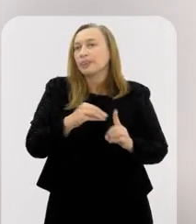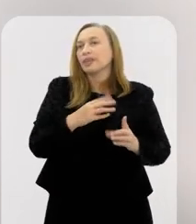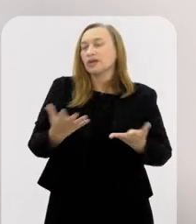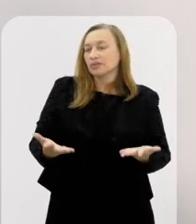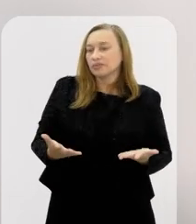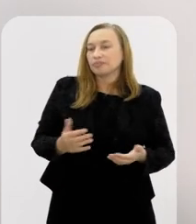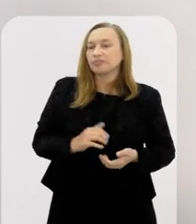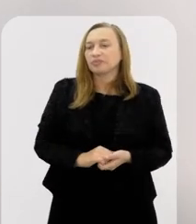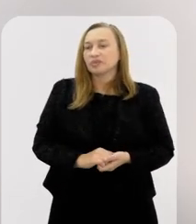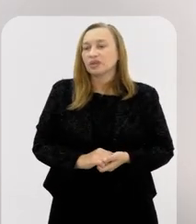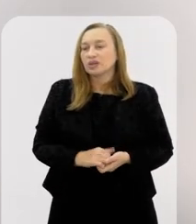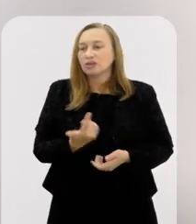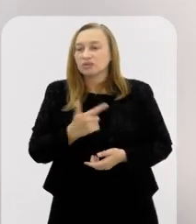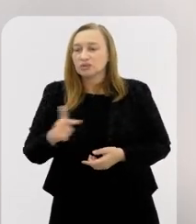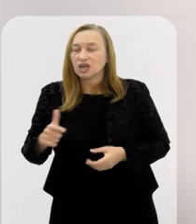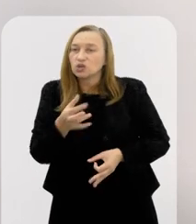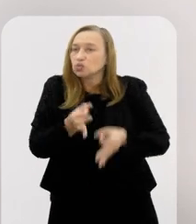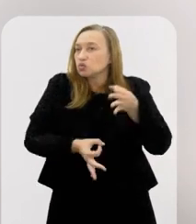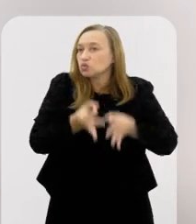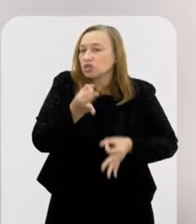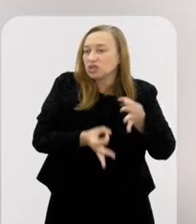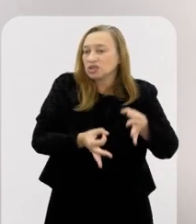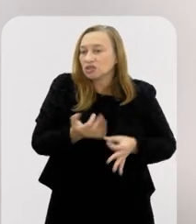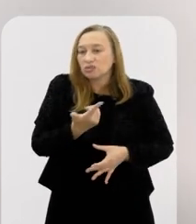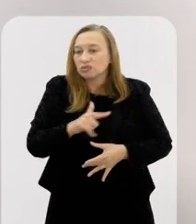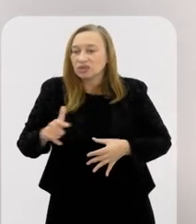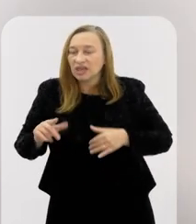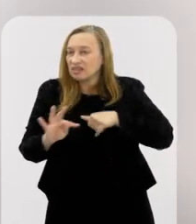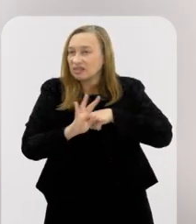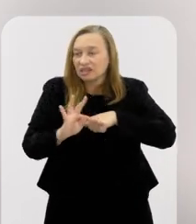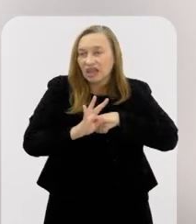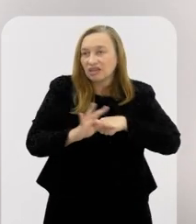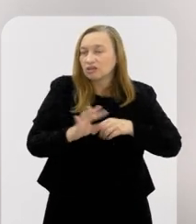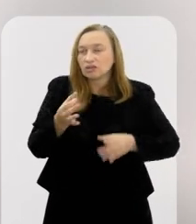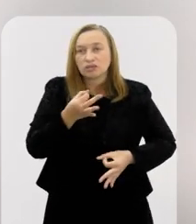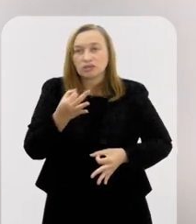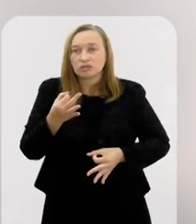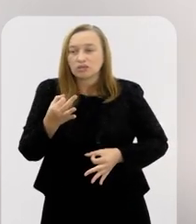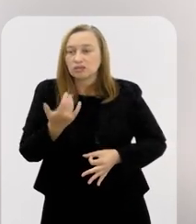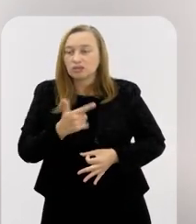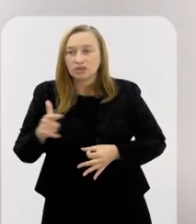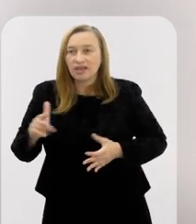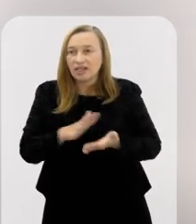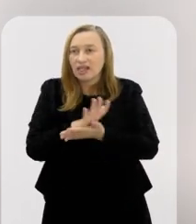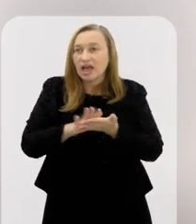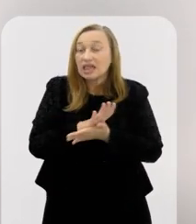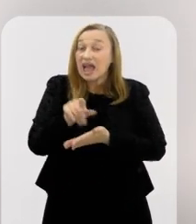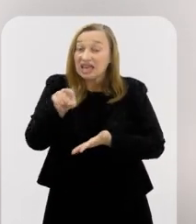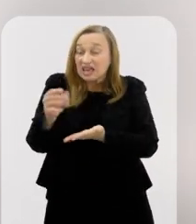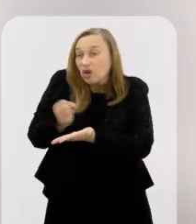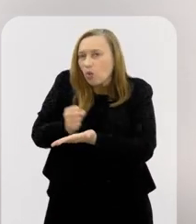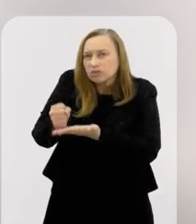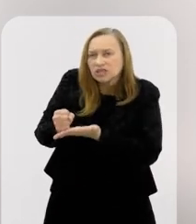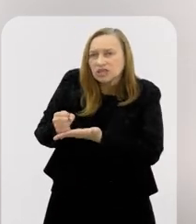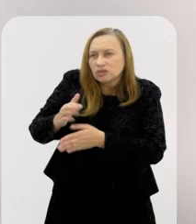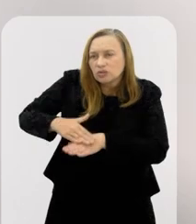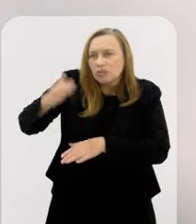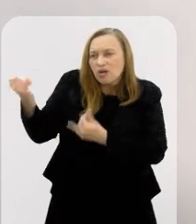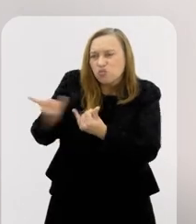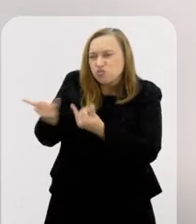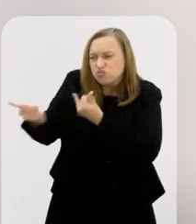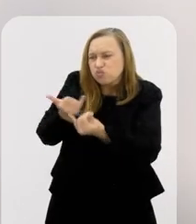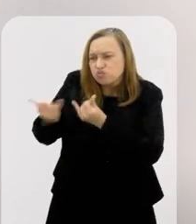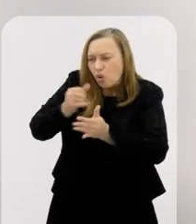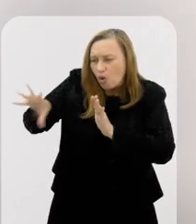hipossuficiência jurídica hipossuficiência técnica enfim o consumidor aquele contrato eh que é às vezes quanto